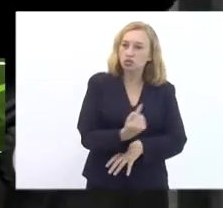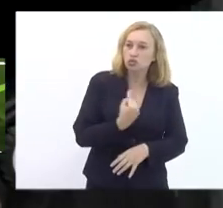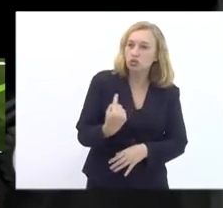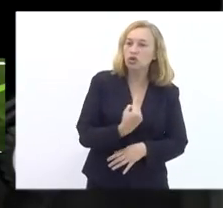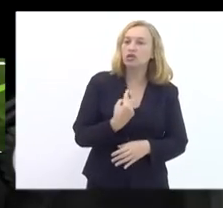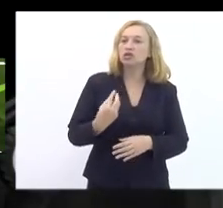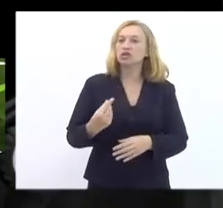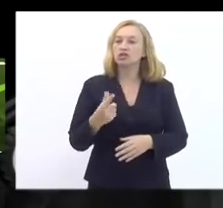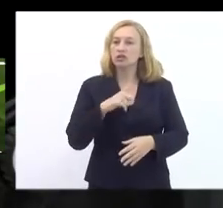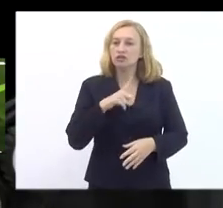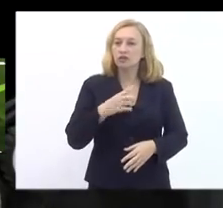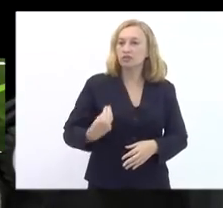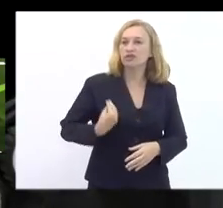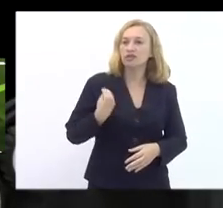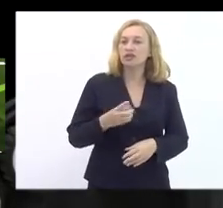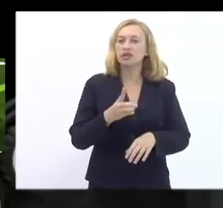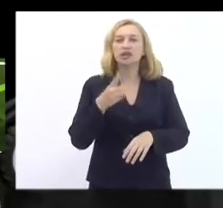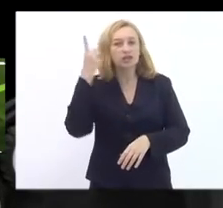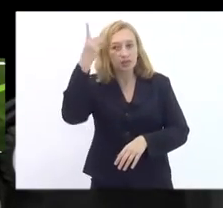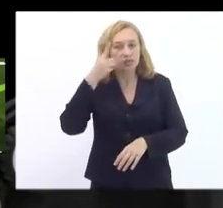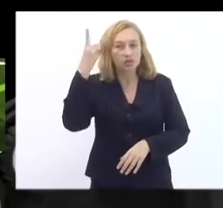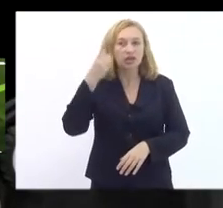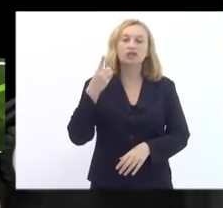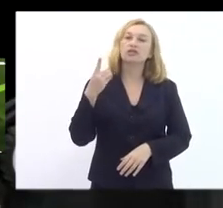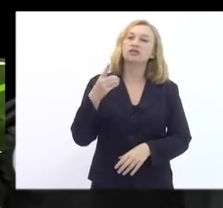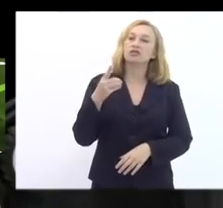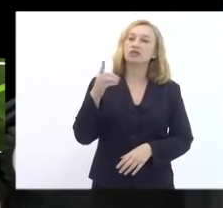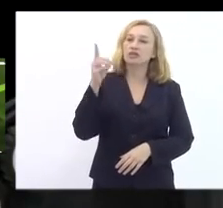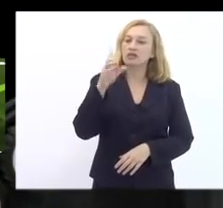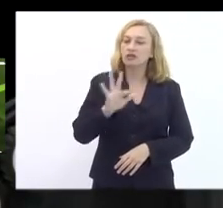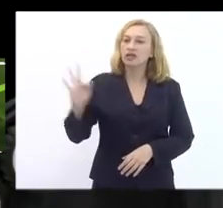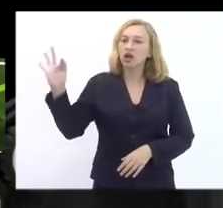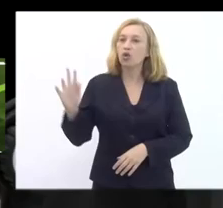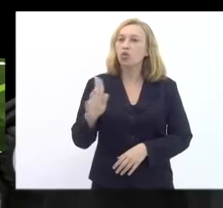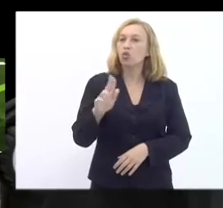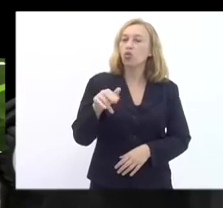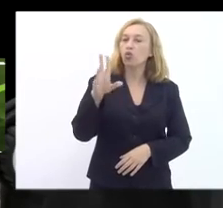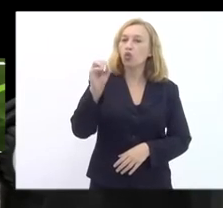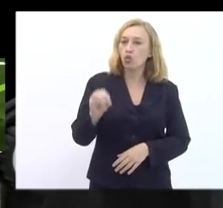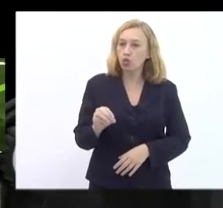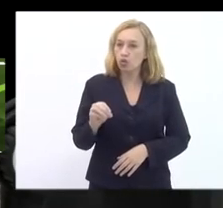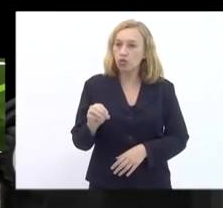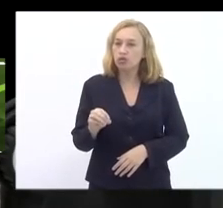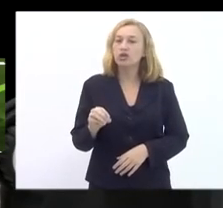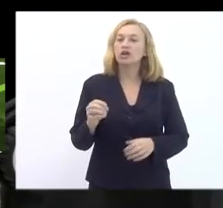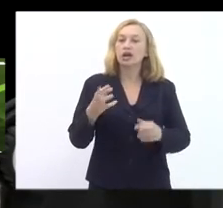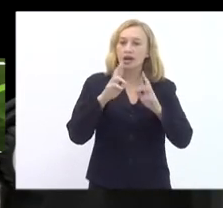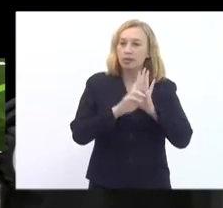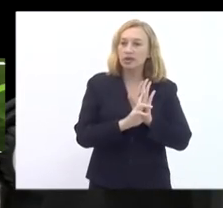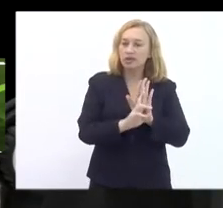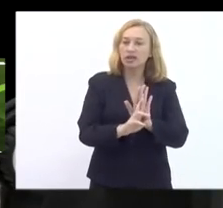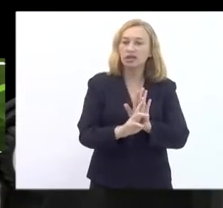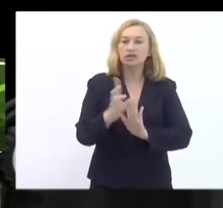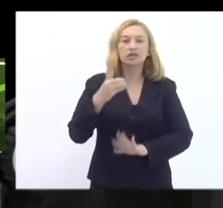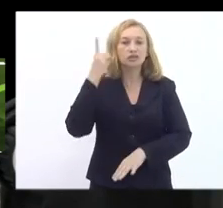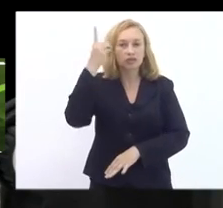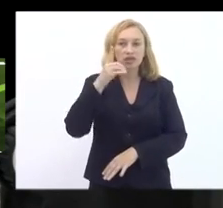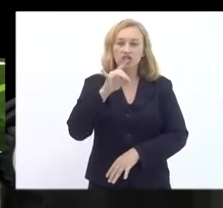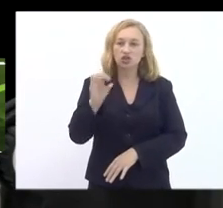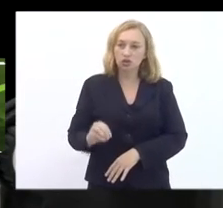a presença do deputado federal Hugo Leal, da representante do deputado Dionísio Lins e da Câmara